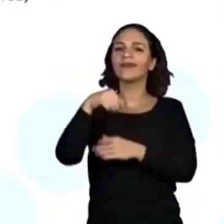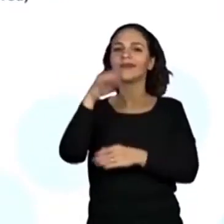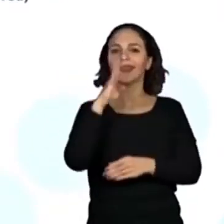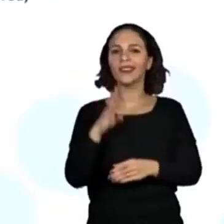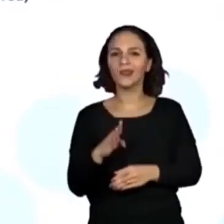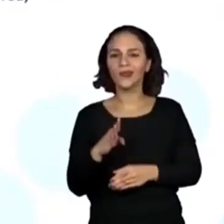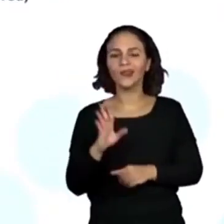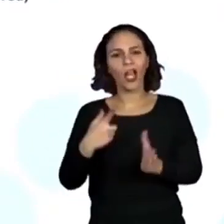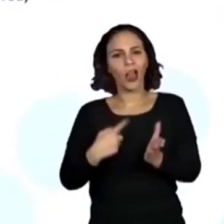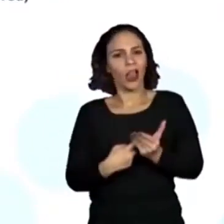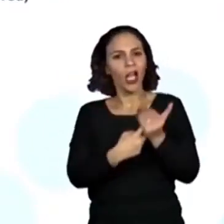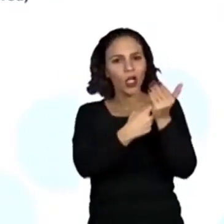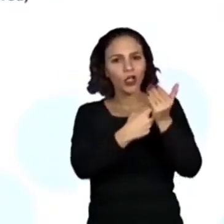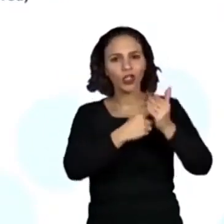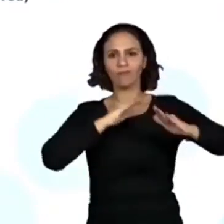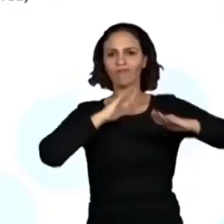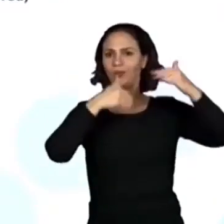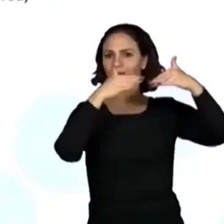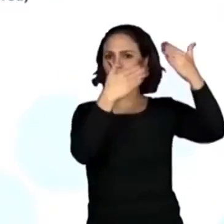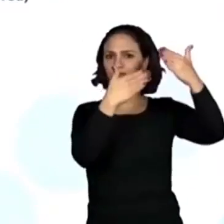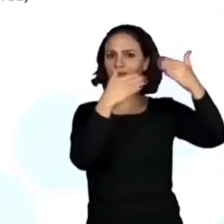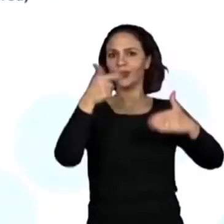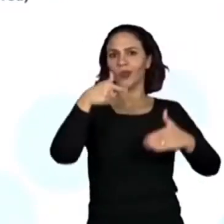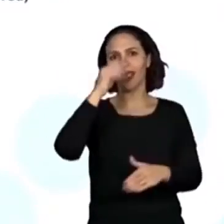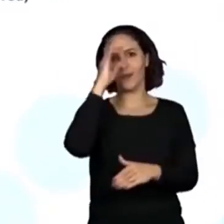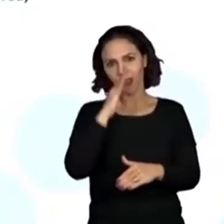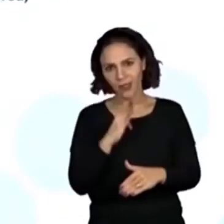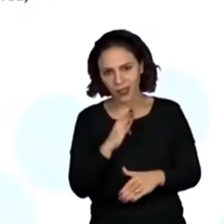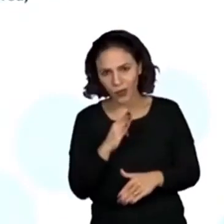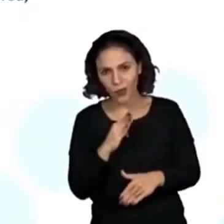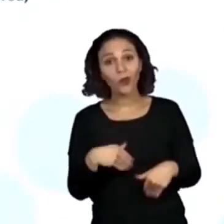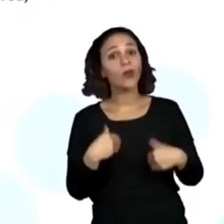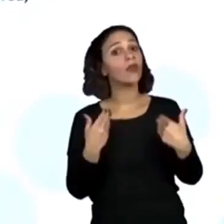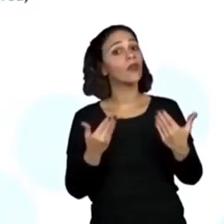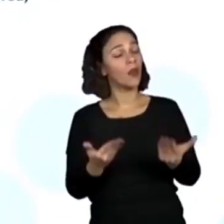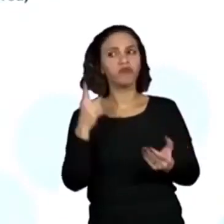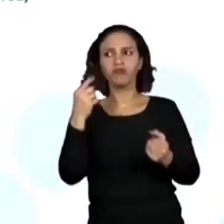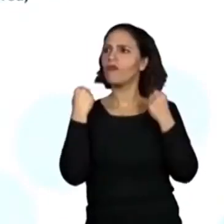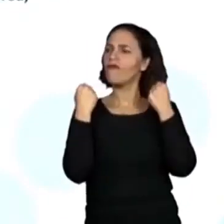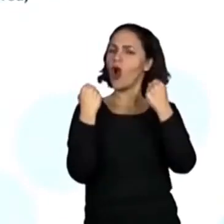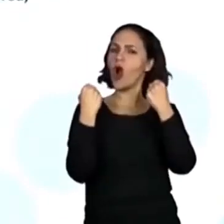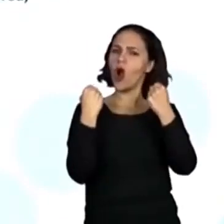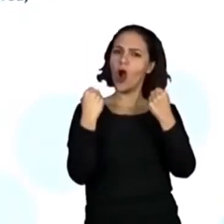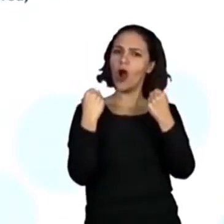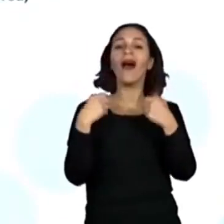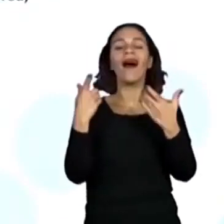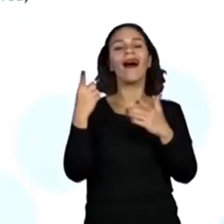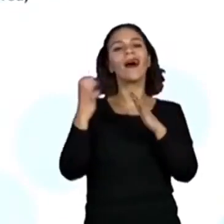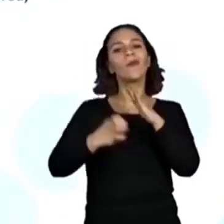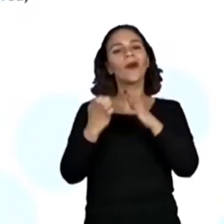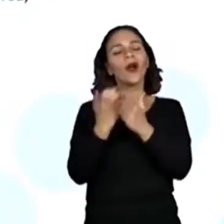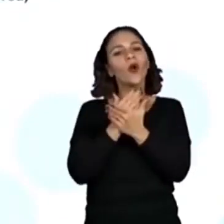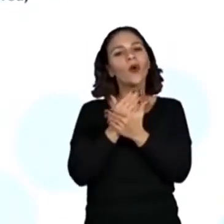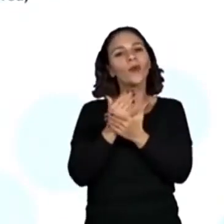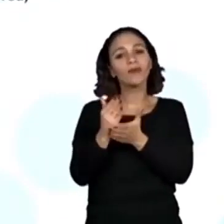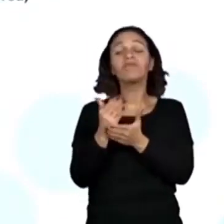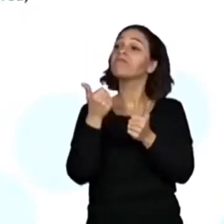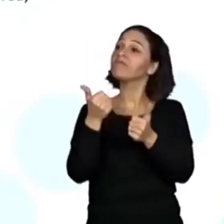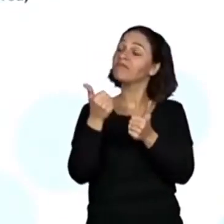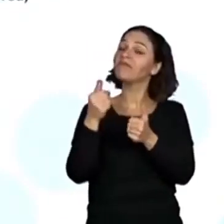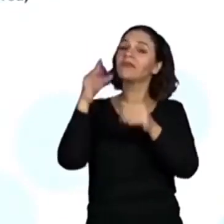com tecnologia muito mais avançada que a nossa, e a partir daí, essas empresas passaram a